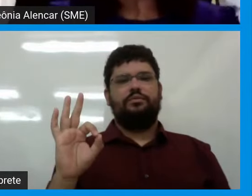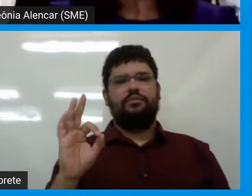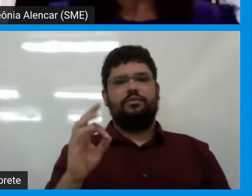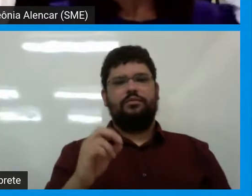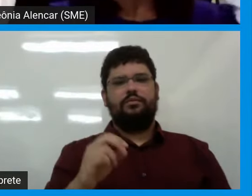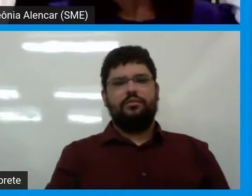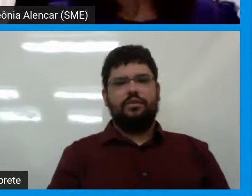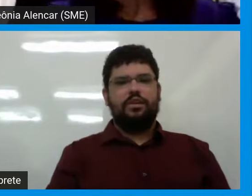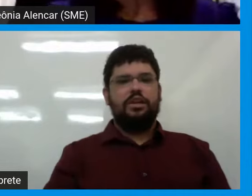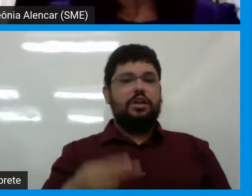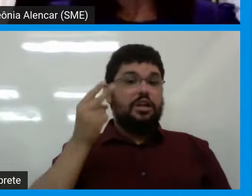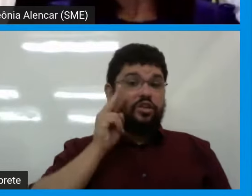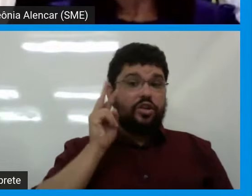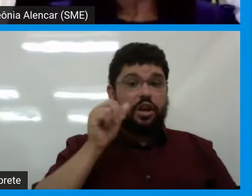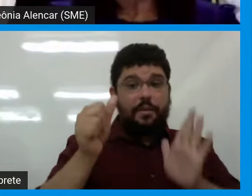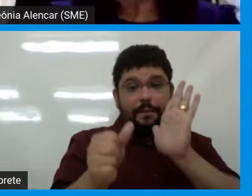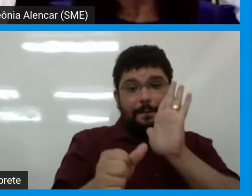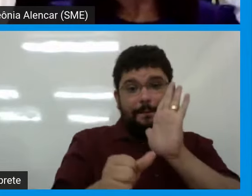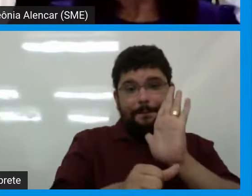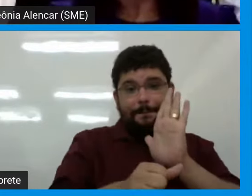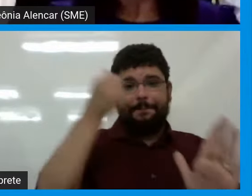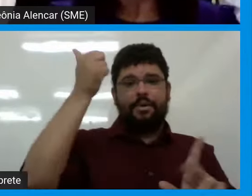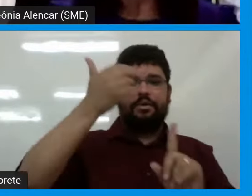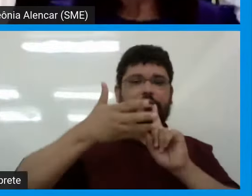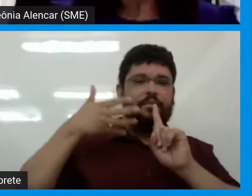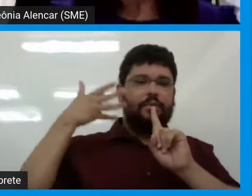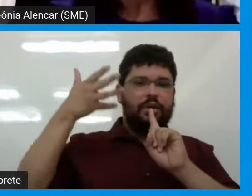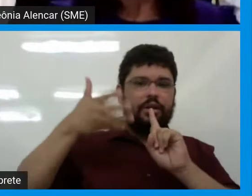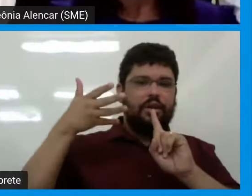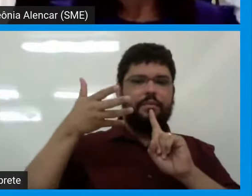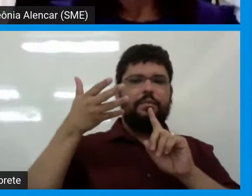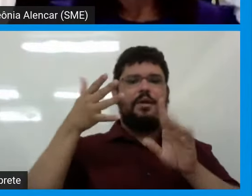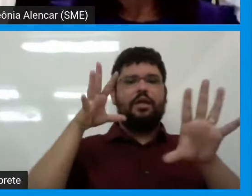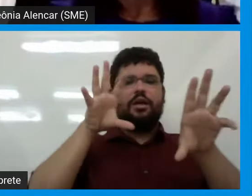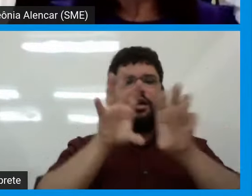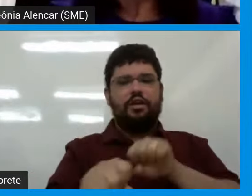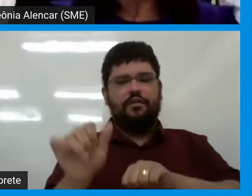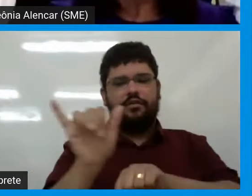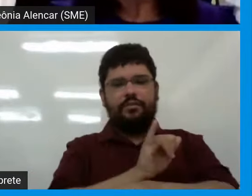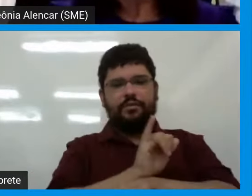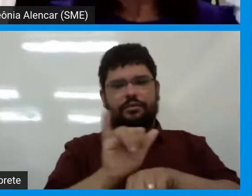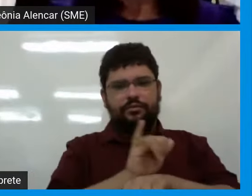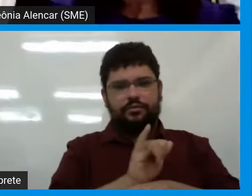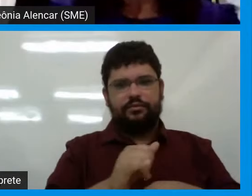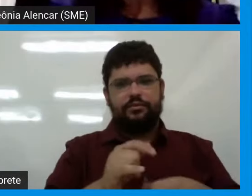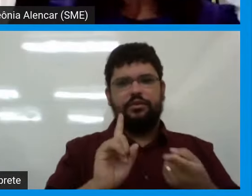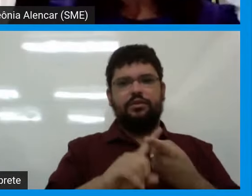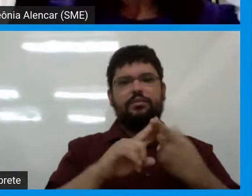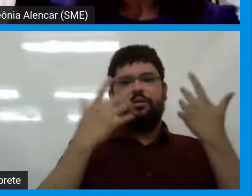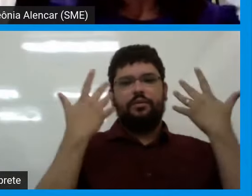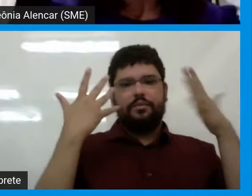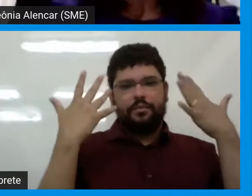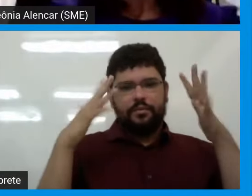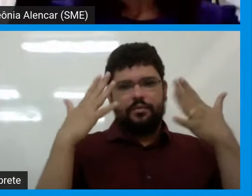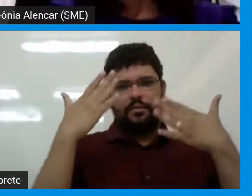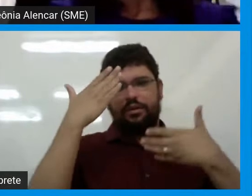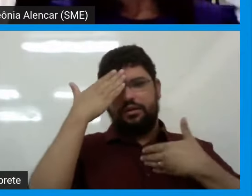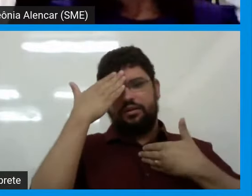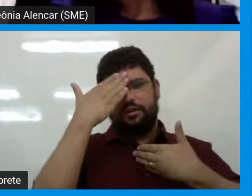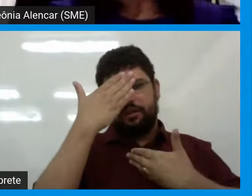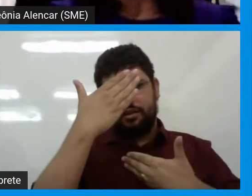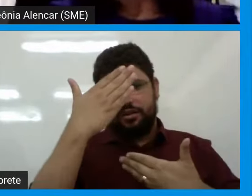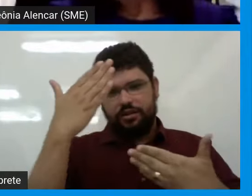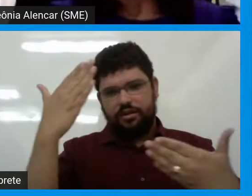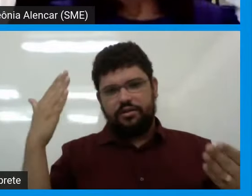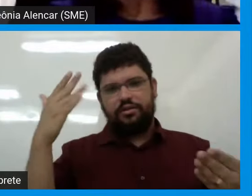para nós, né? É uma honra muito grande fazer parte. Parabenizar e agradecer em especial à equipe